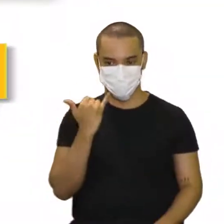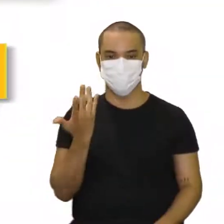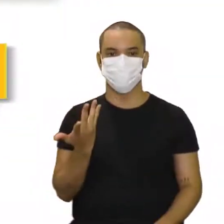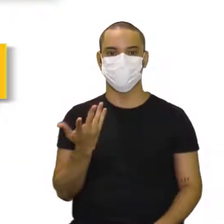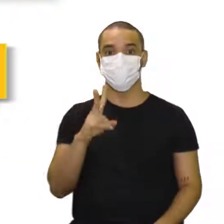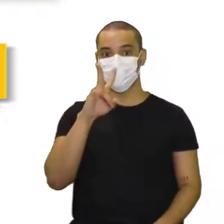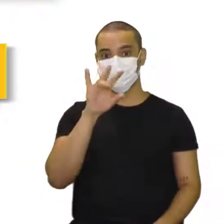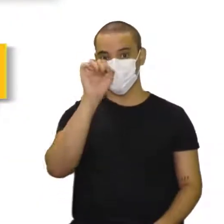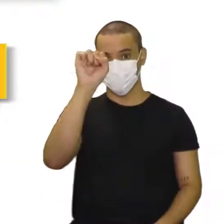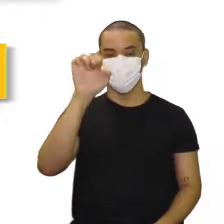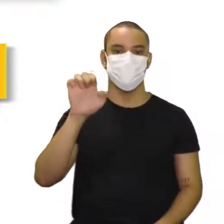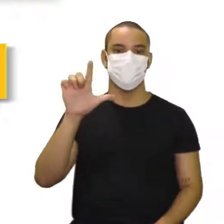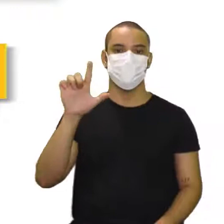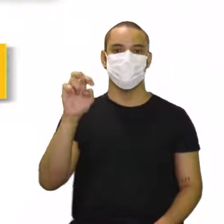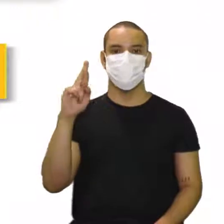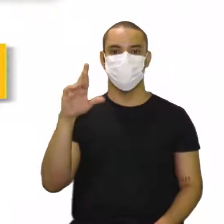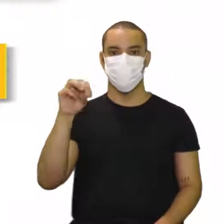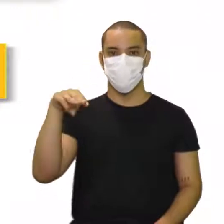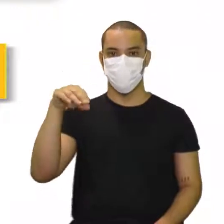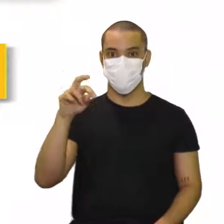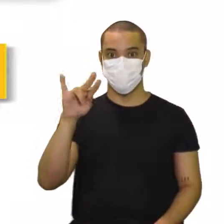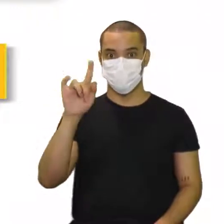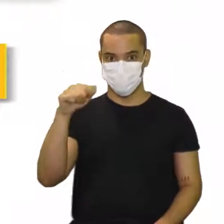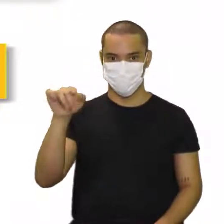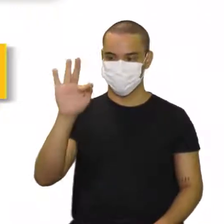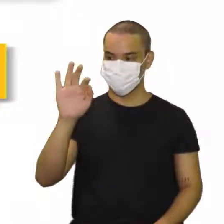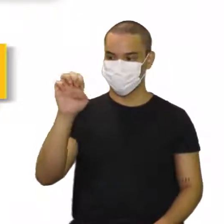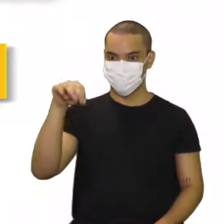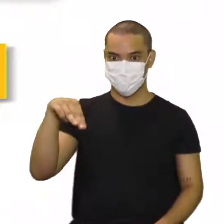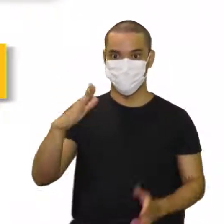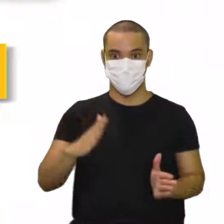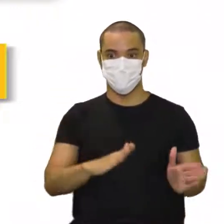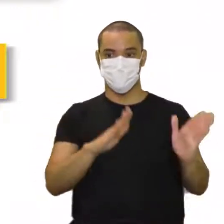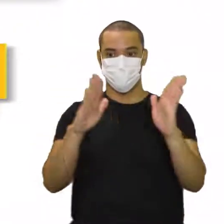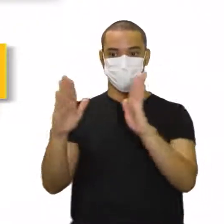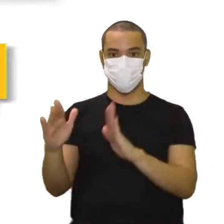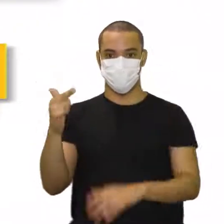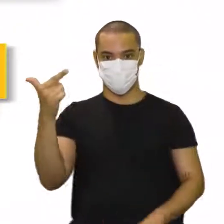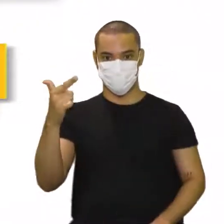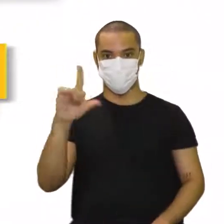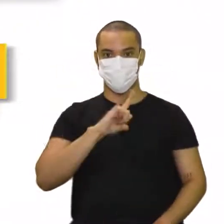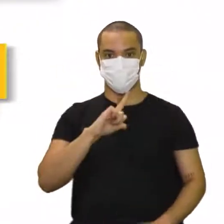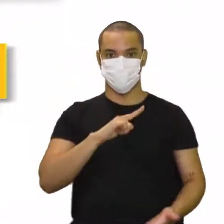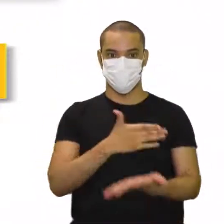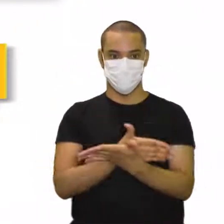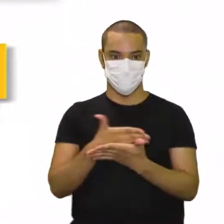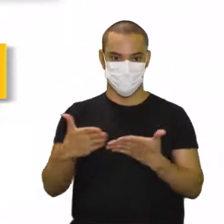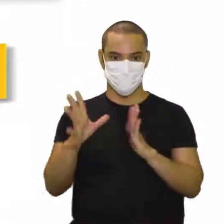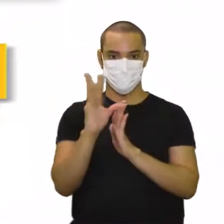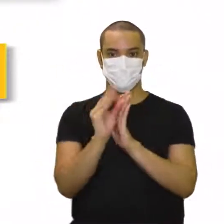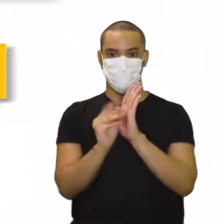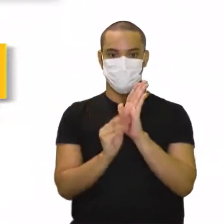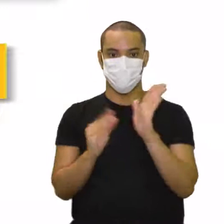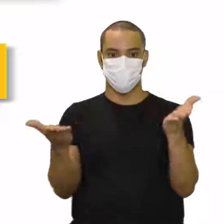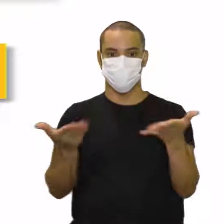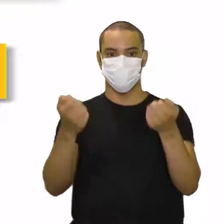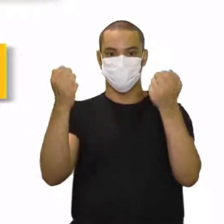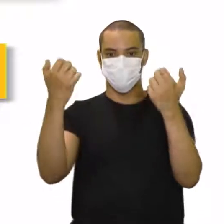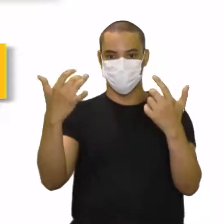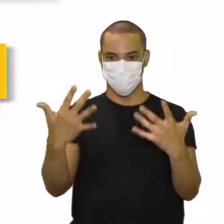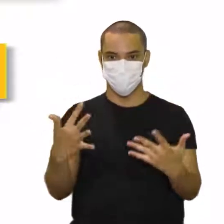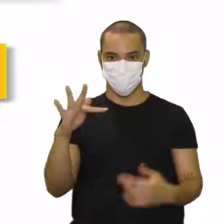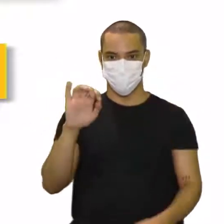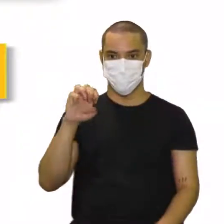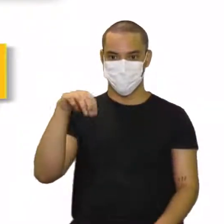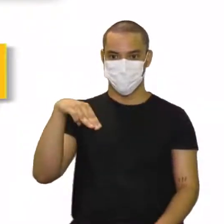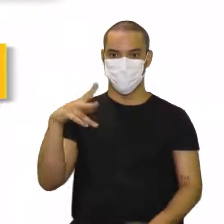eletromotriz parte 2, né? Tivemos a primeira parte, aí a introdução do conteúdo e agora falar da fenda induzida